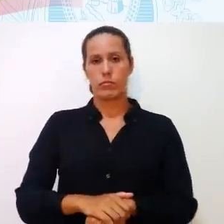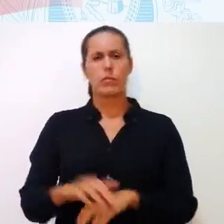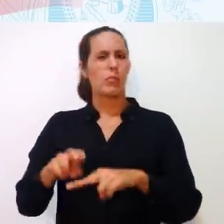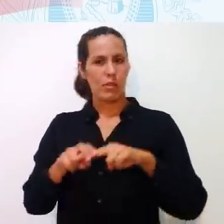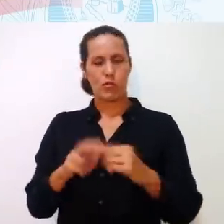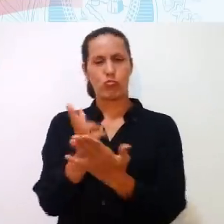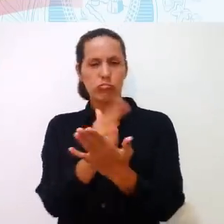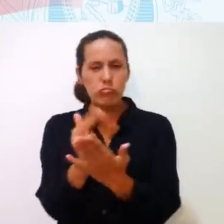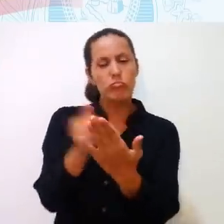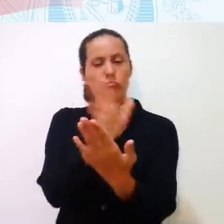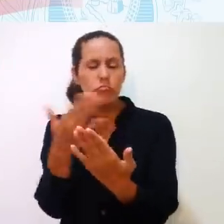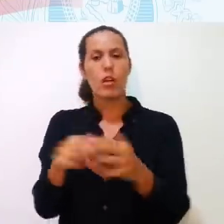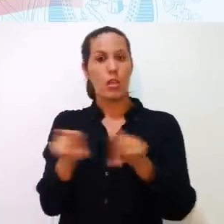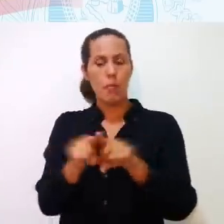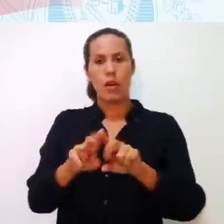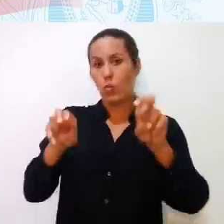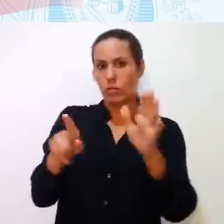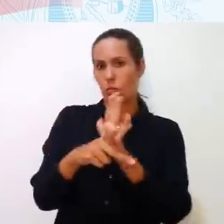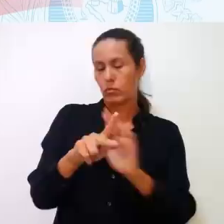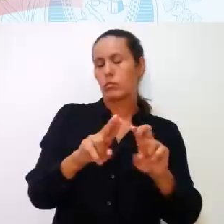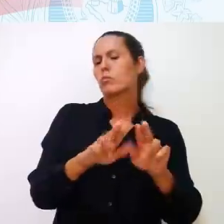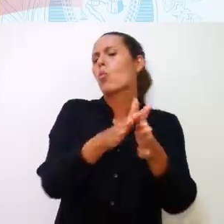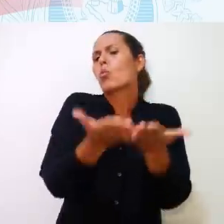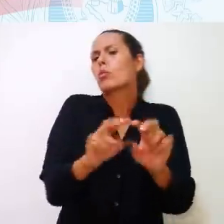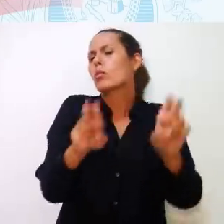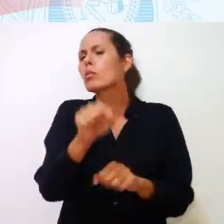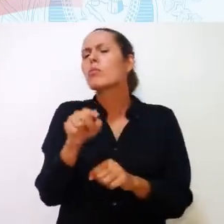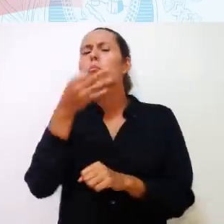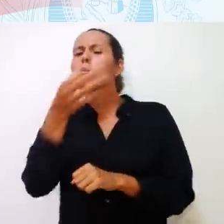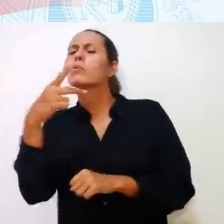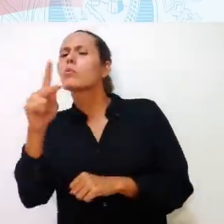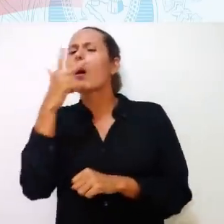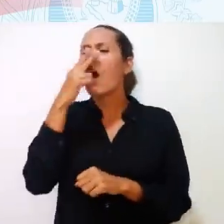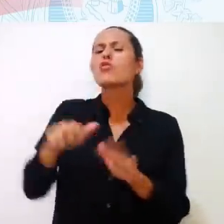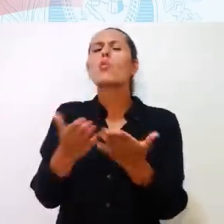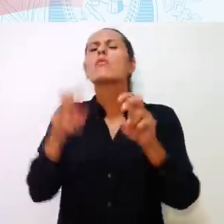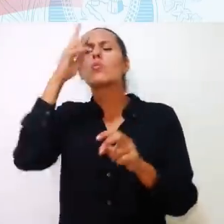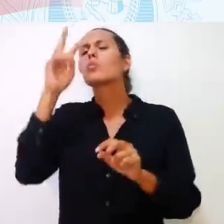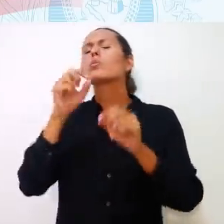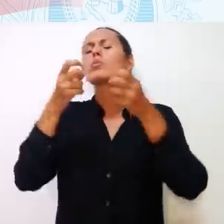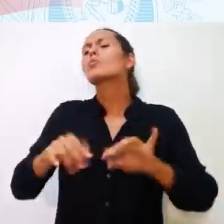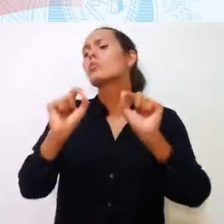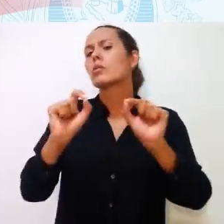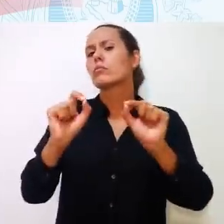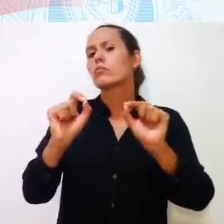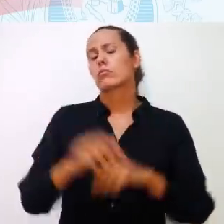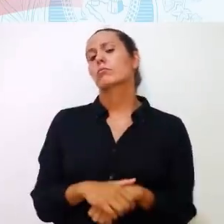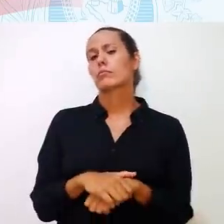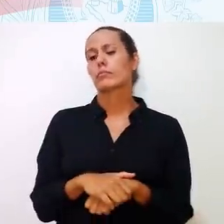das ilustrações e do título do livro, do que você acha que o livro fala?